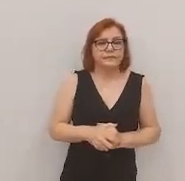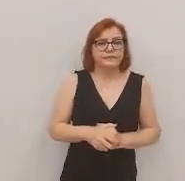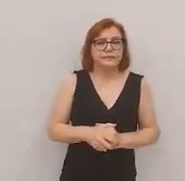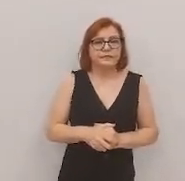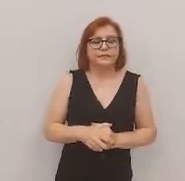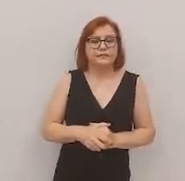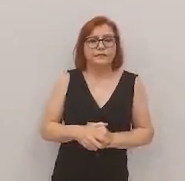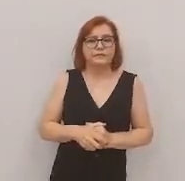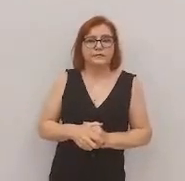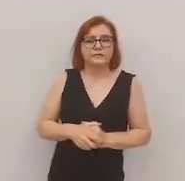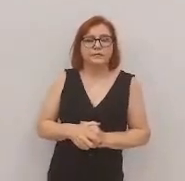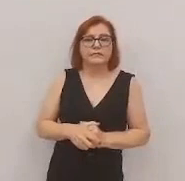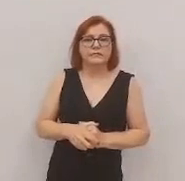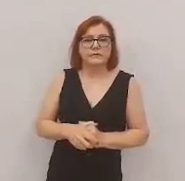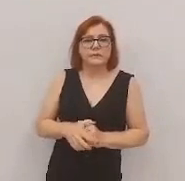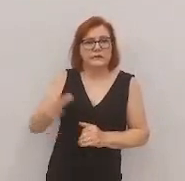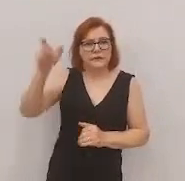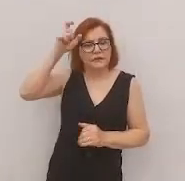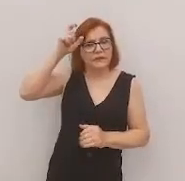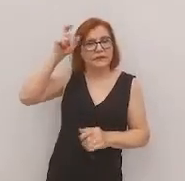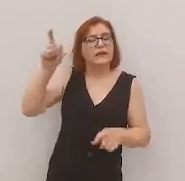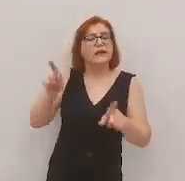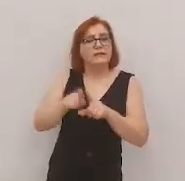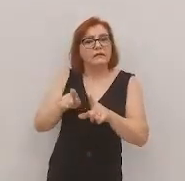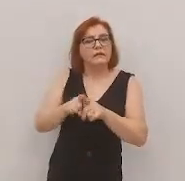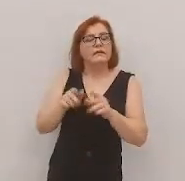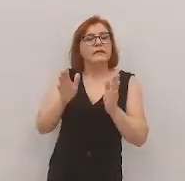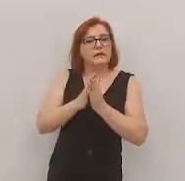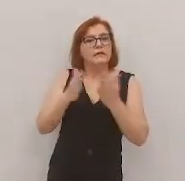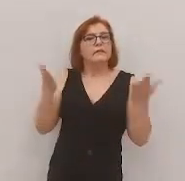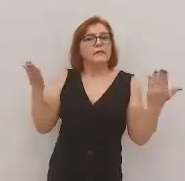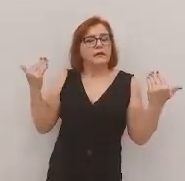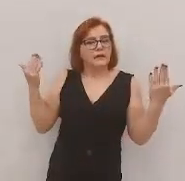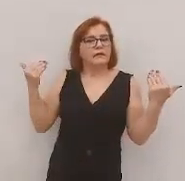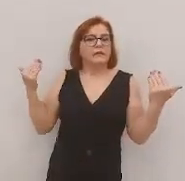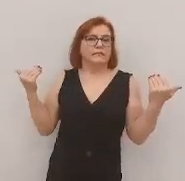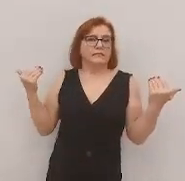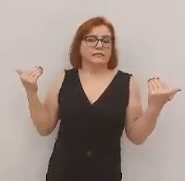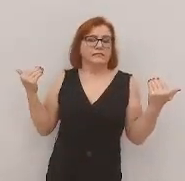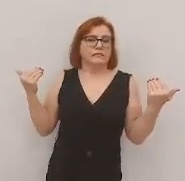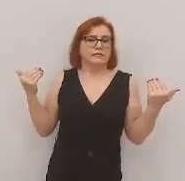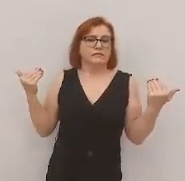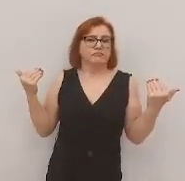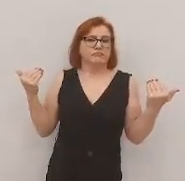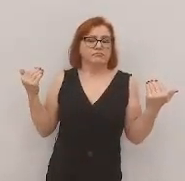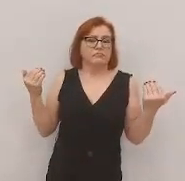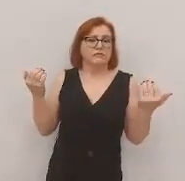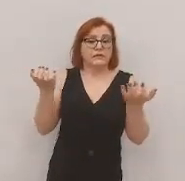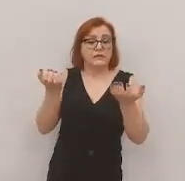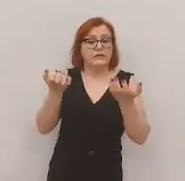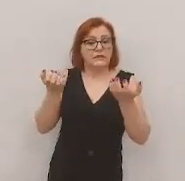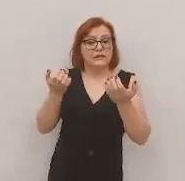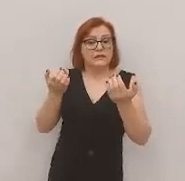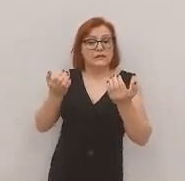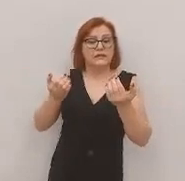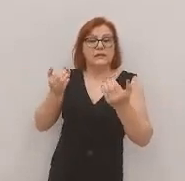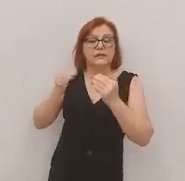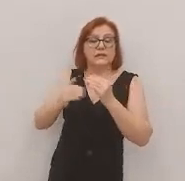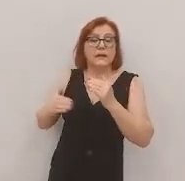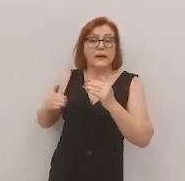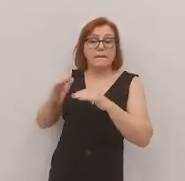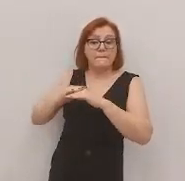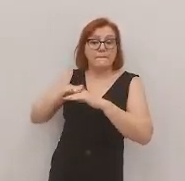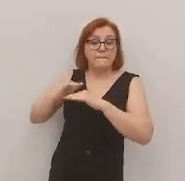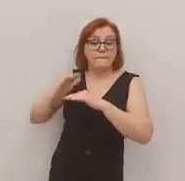Anjos aqui, é Satanás. Satanás é um anjo. Ele queria algo a mais do que Deus havia dado